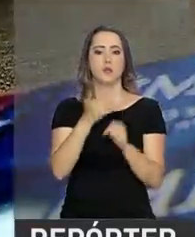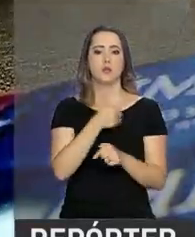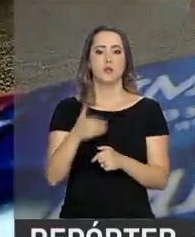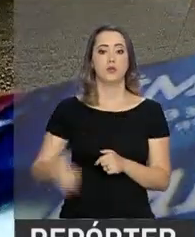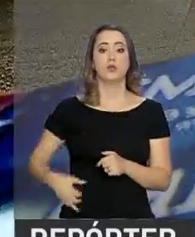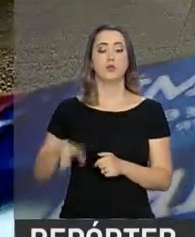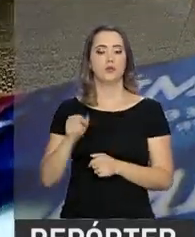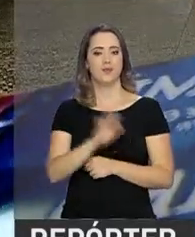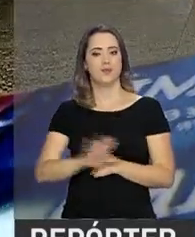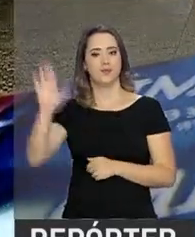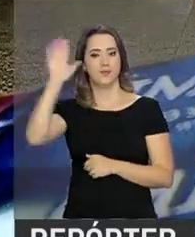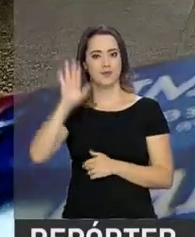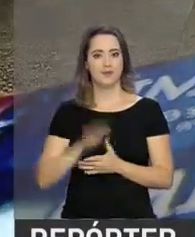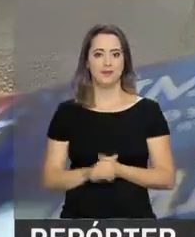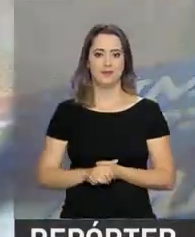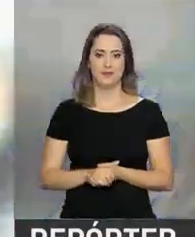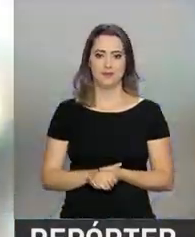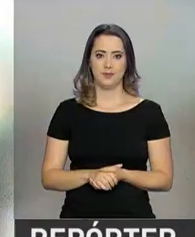país